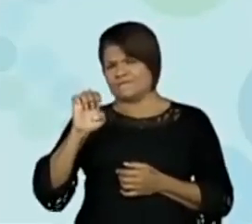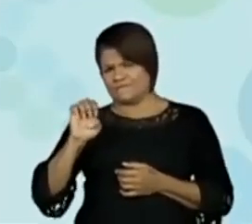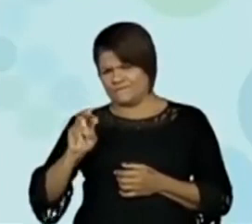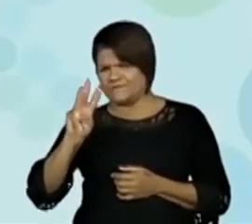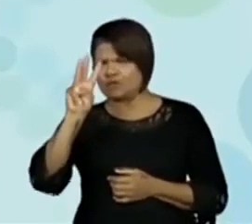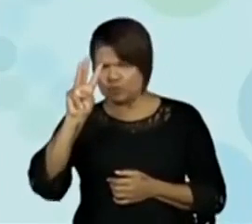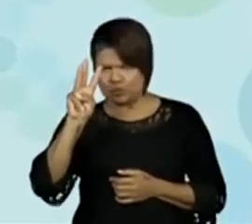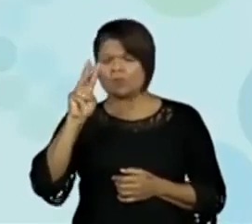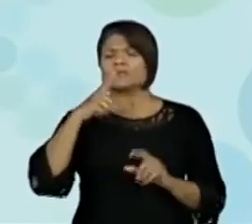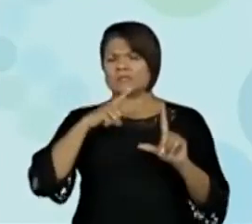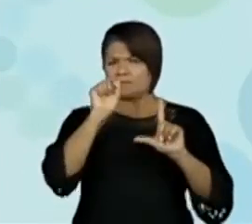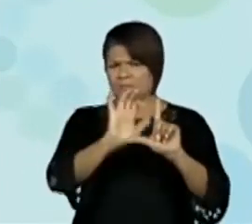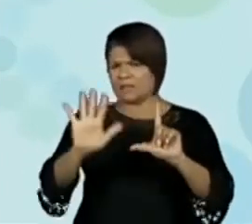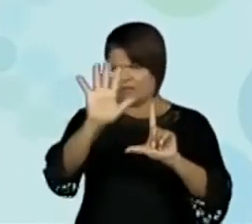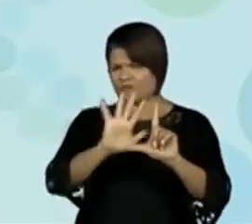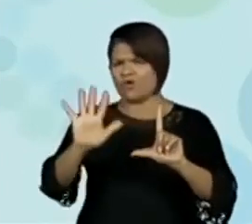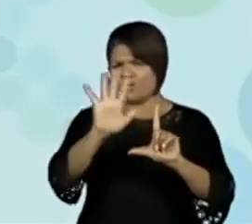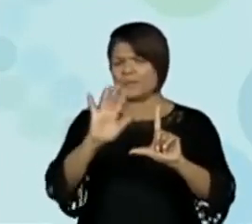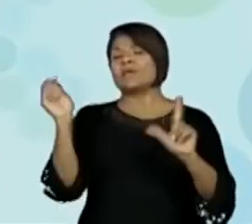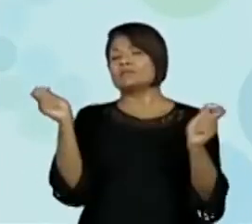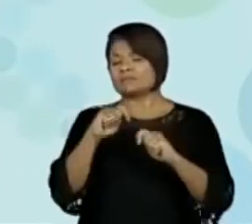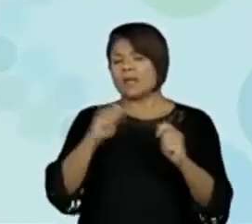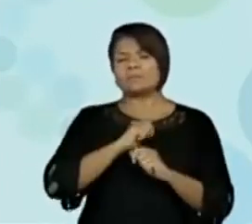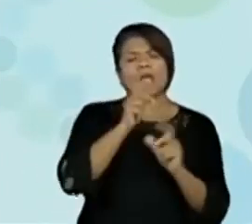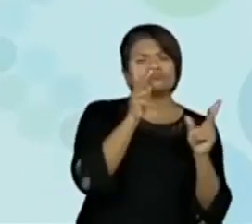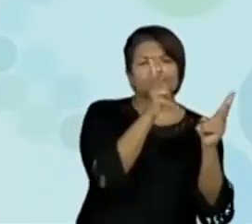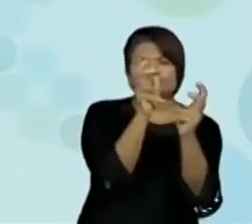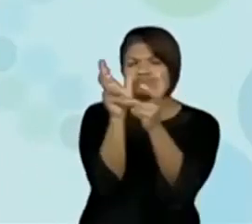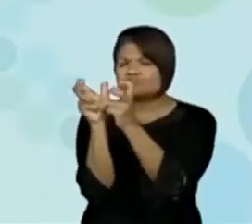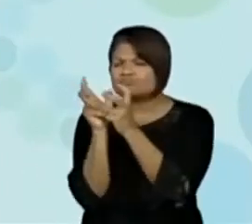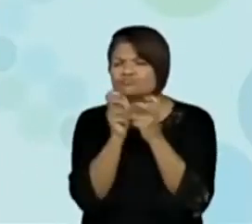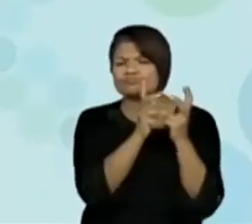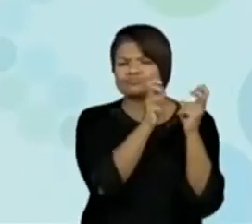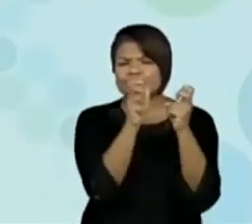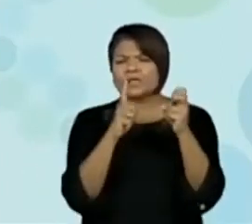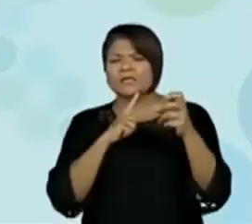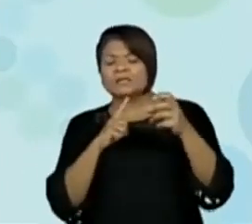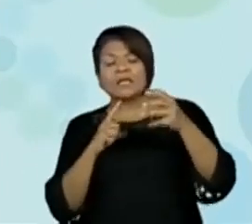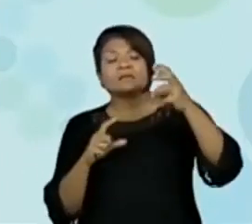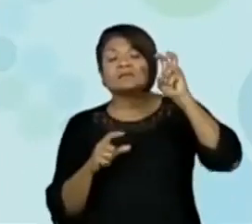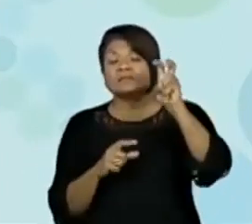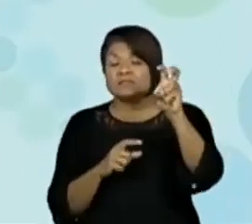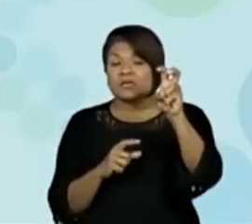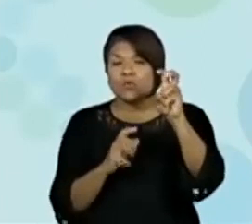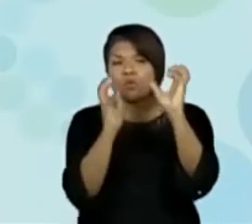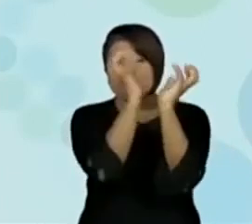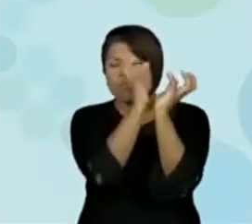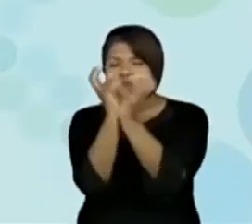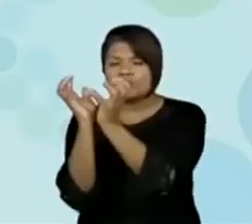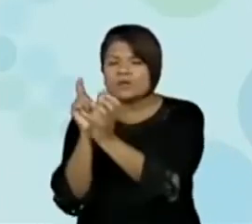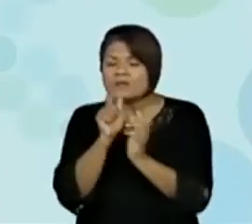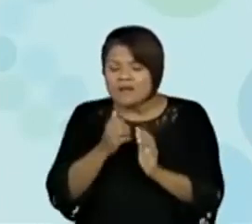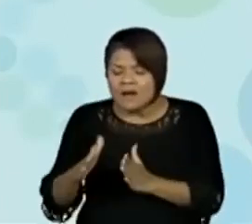observar pontos da floresta amazônica e aspectos de 5 comunidades ribeirinhas na